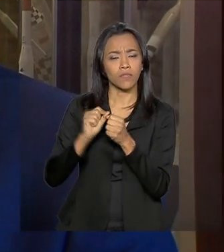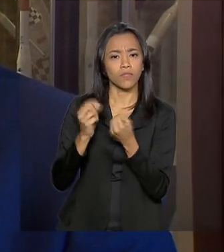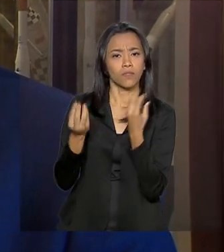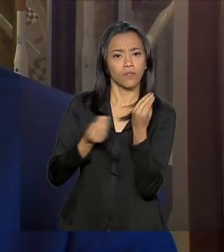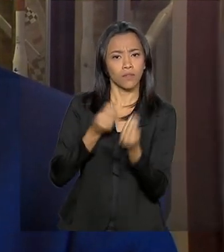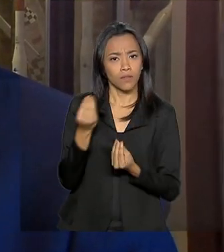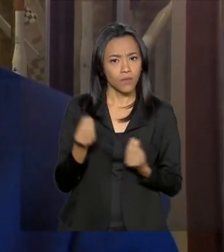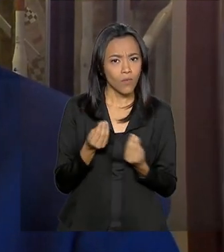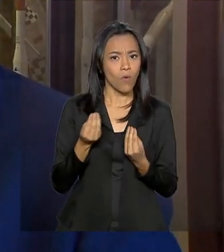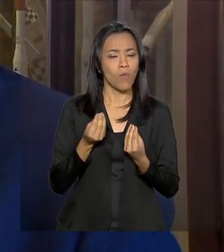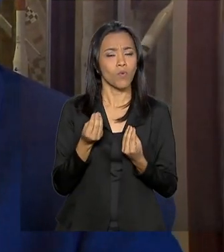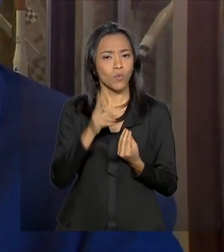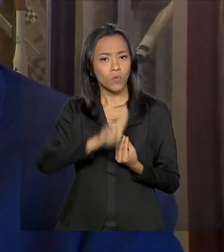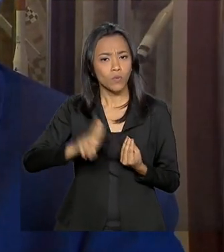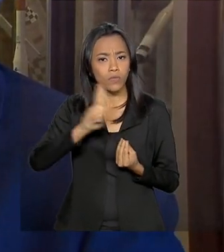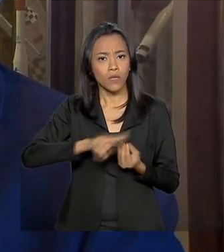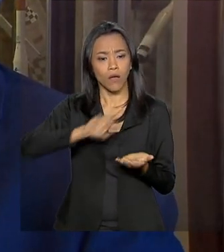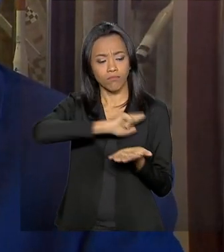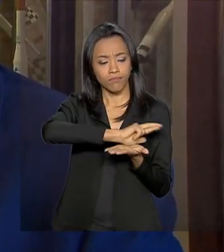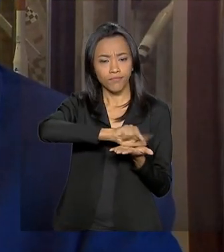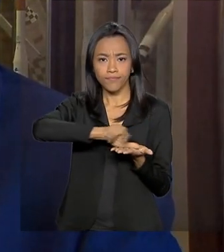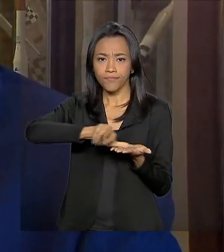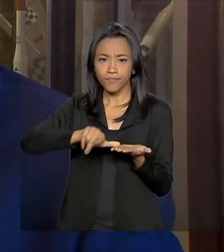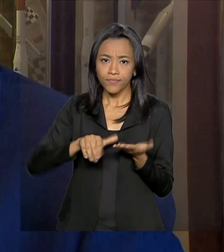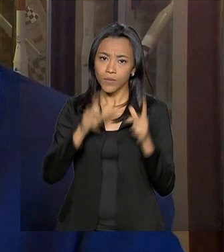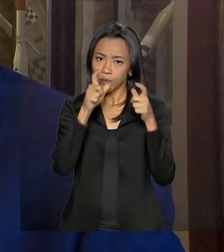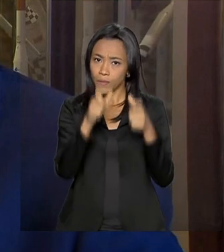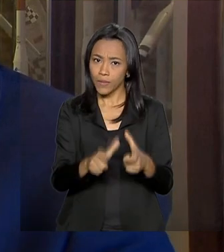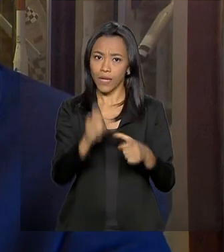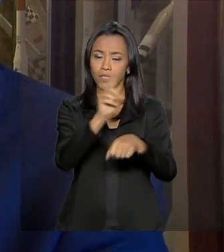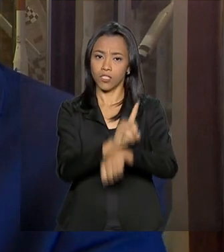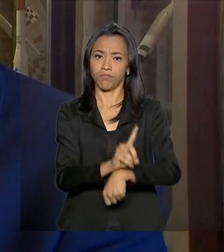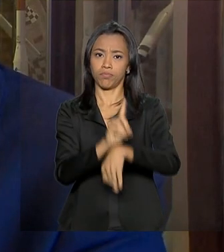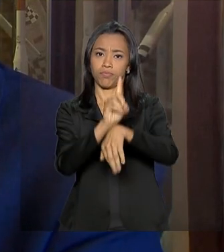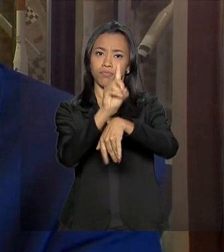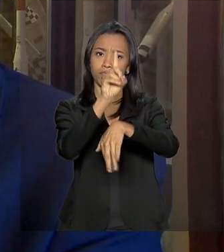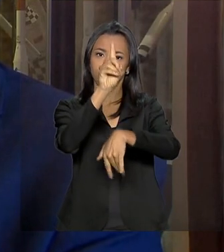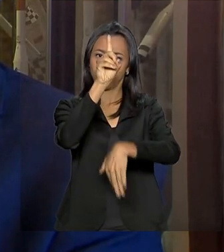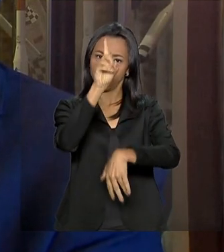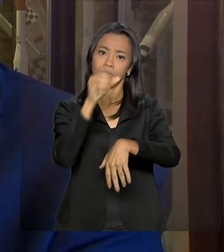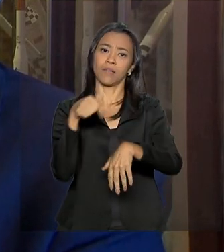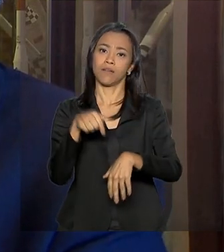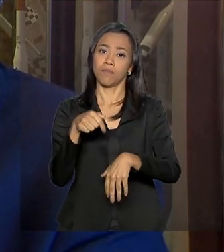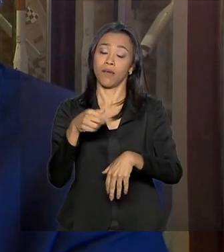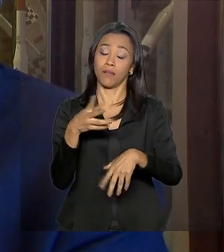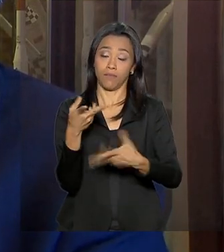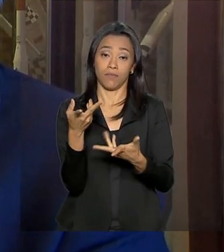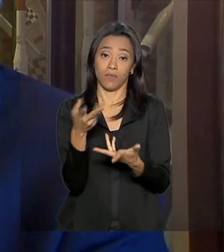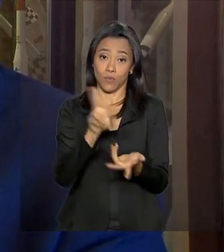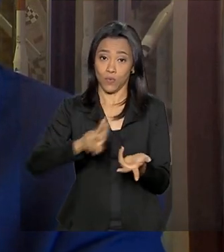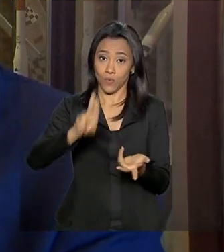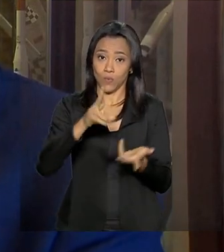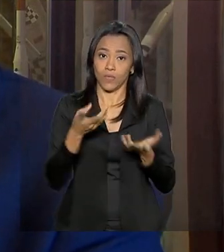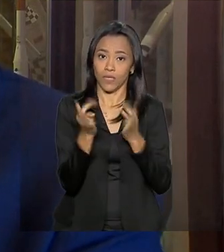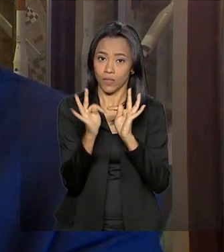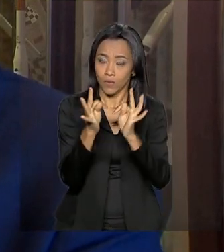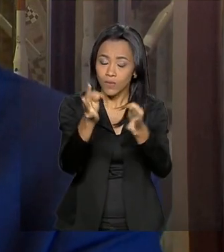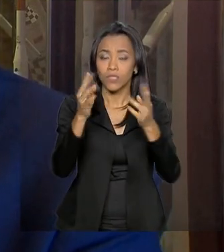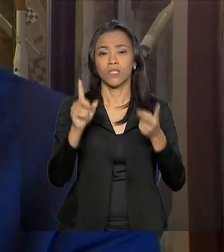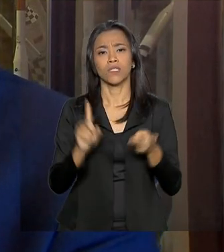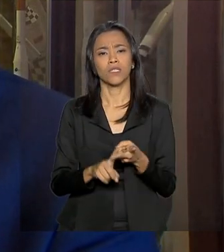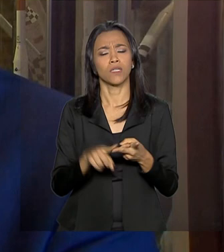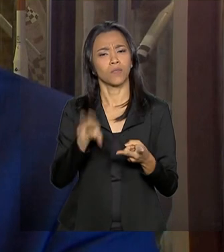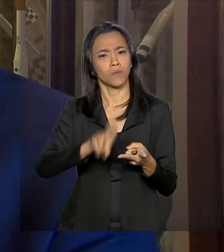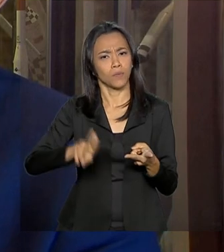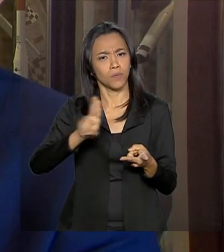as possibilidades do Centro de Lançamento como um integrador de tecnologia, como uma geração de